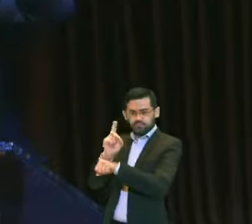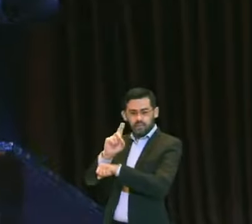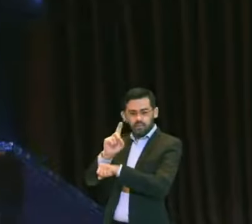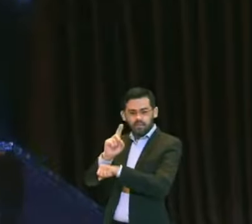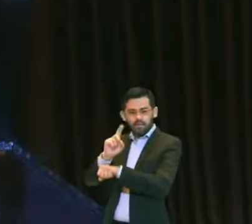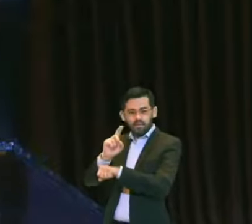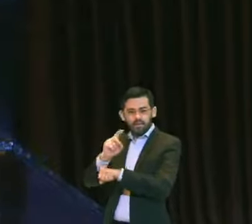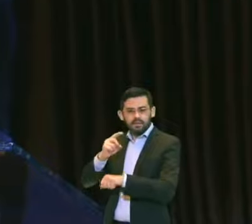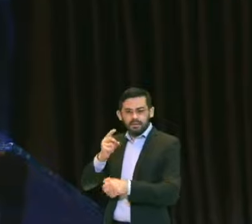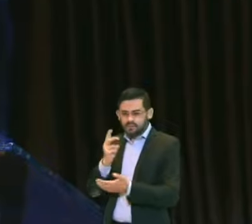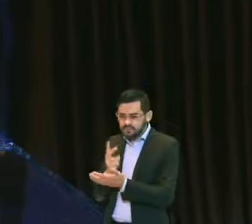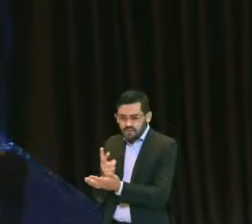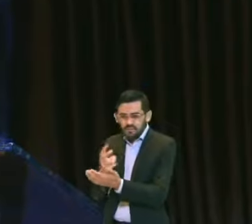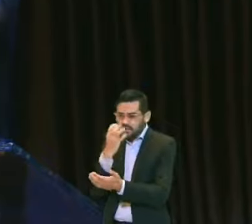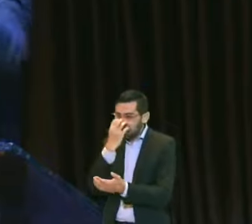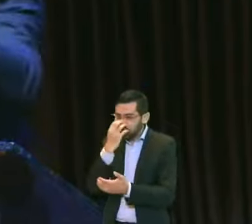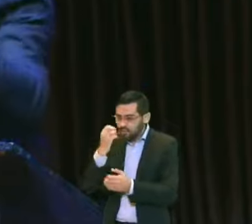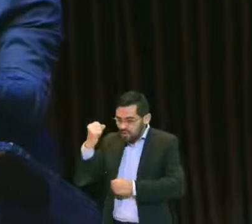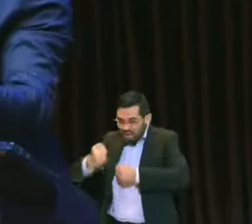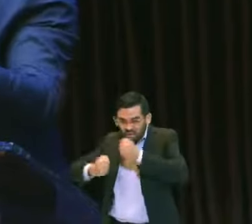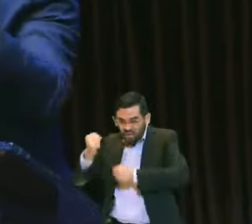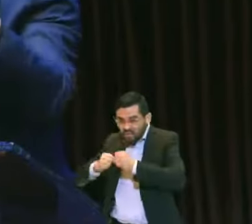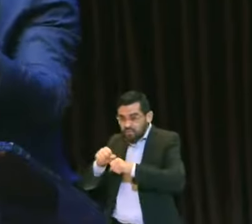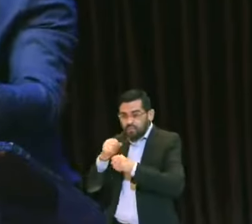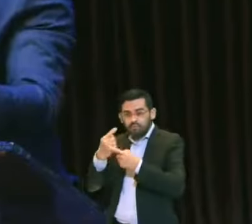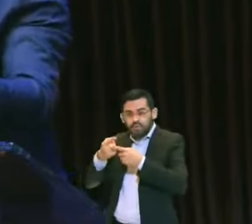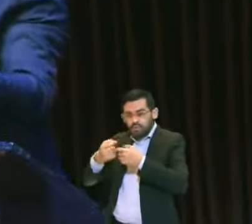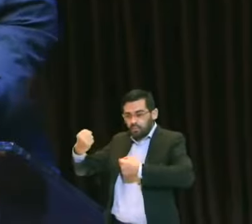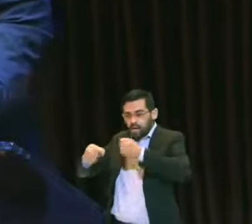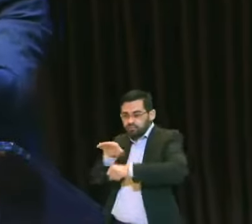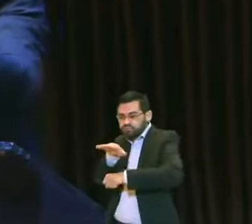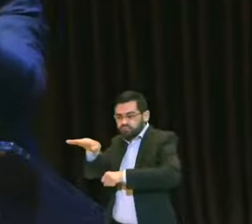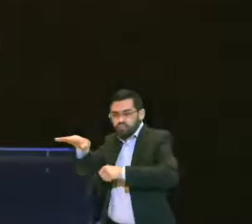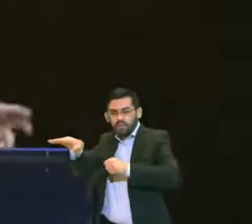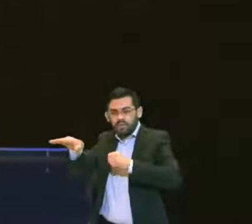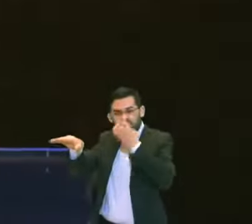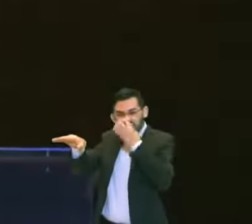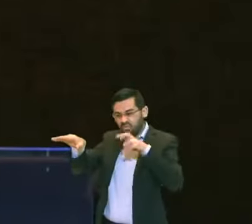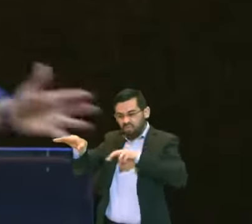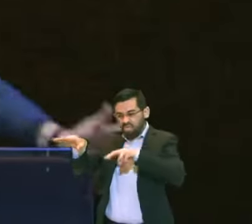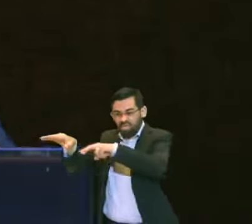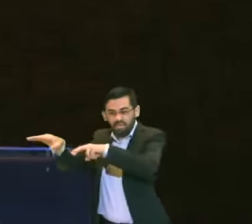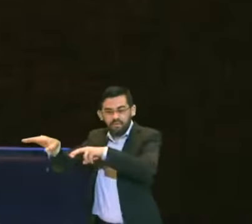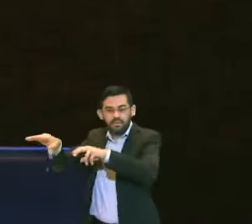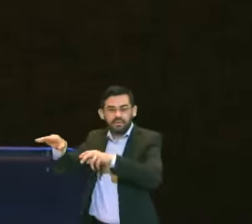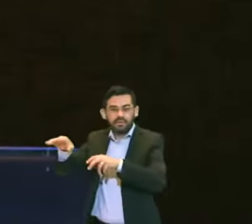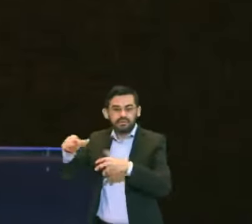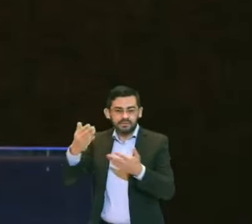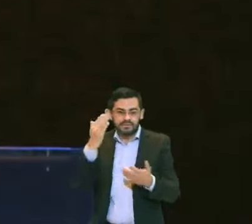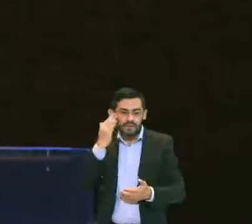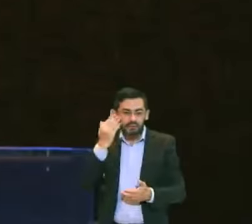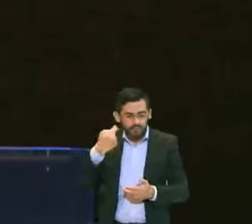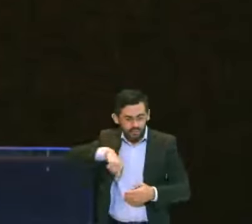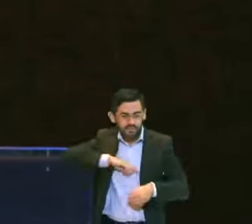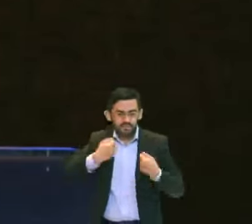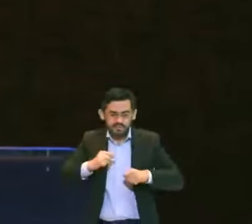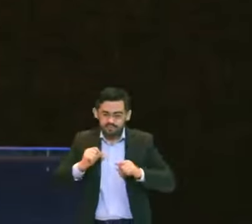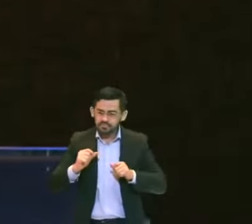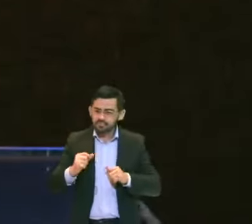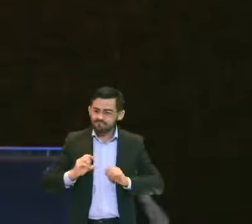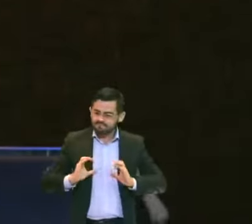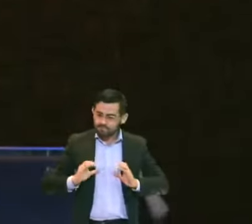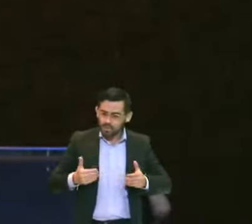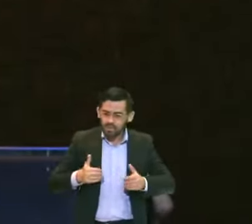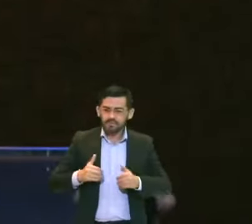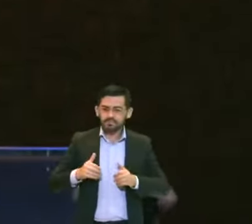Se coloque em movimento, e os sinais de Deus vão alcançar você. Eu lembro que alguns anos atrás